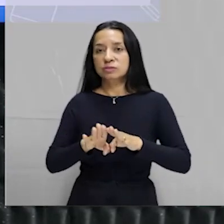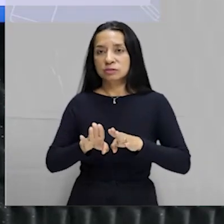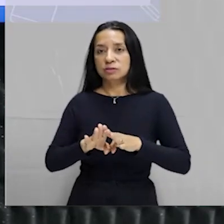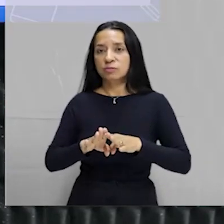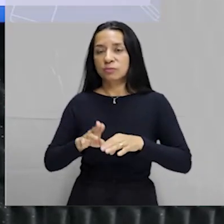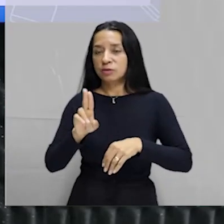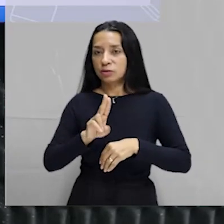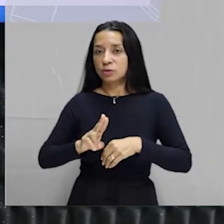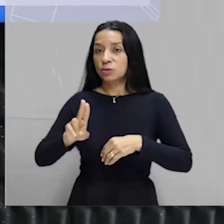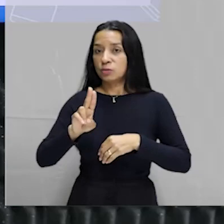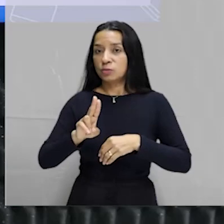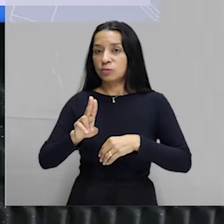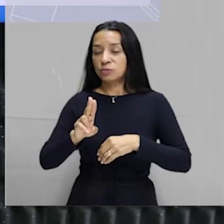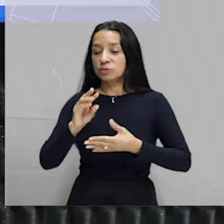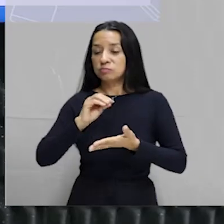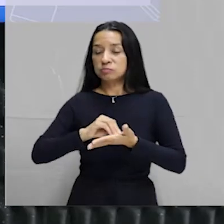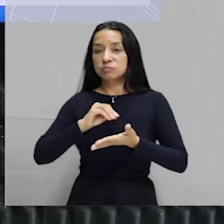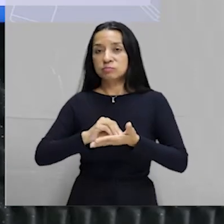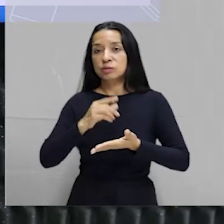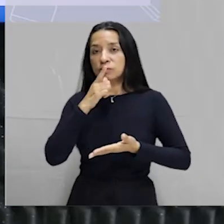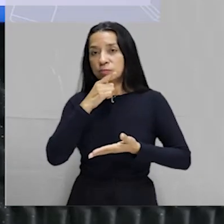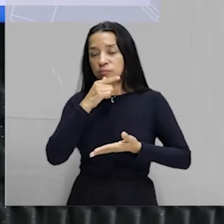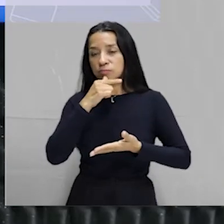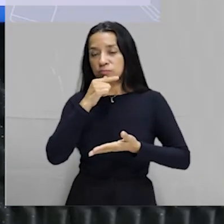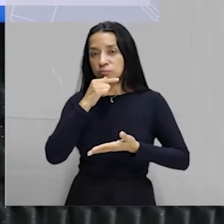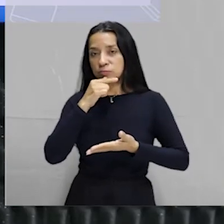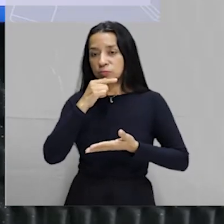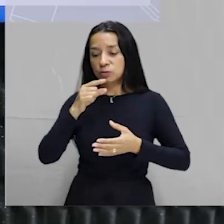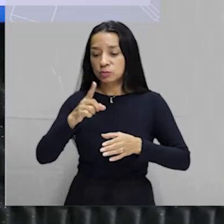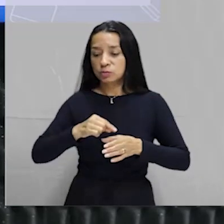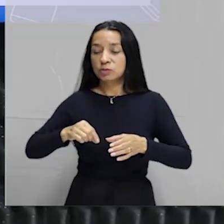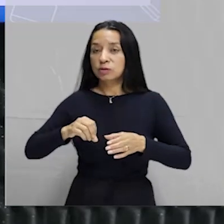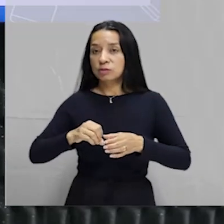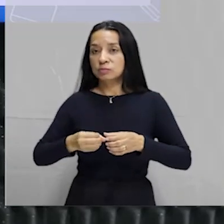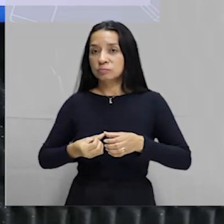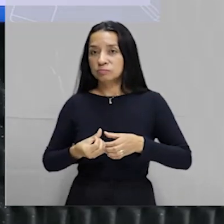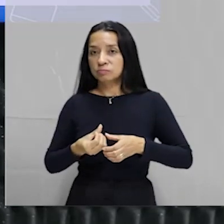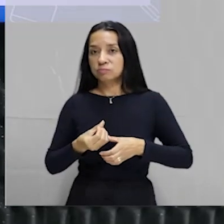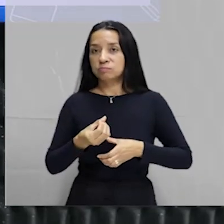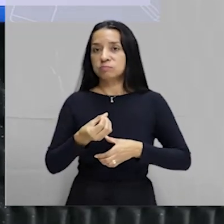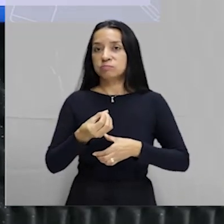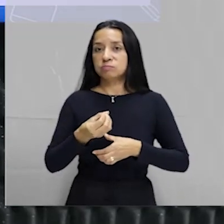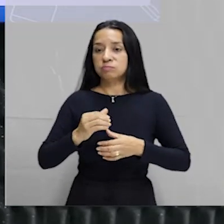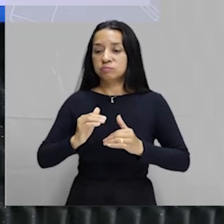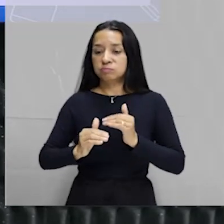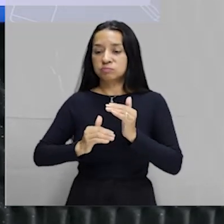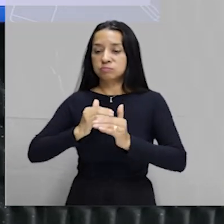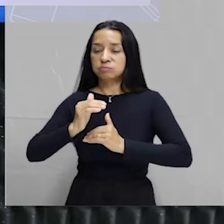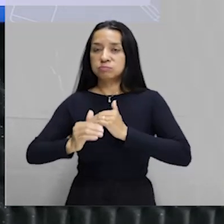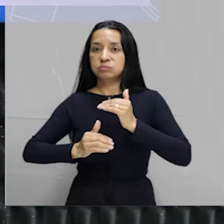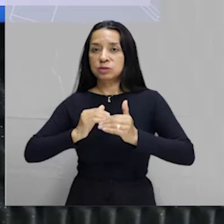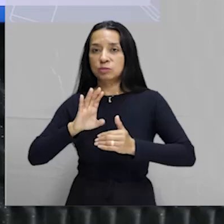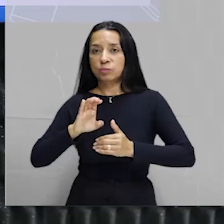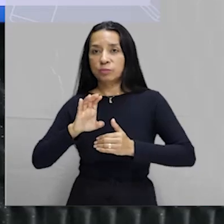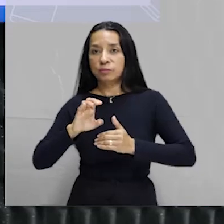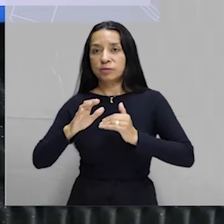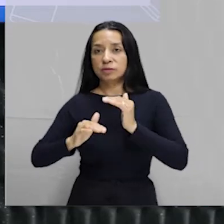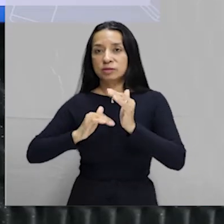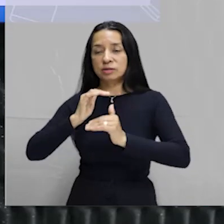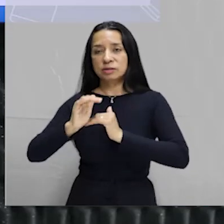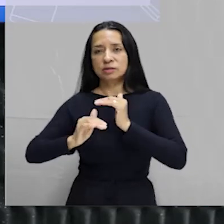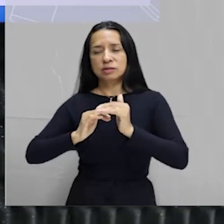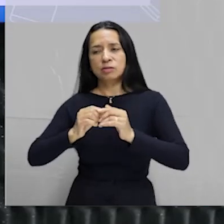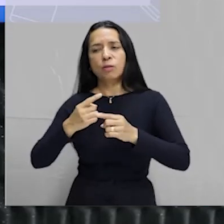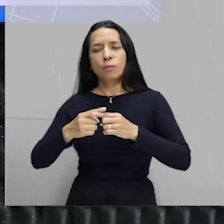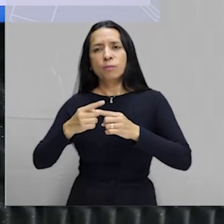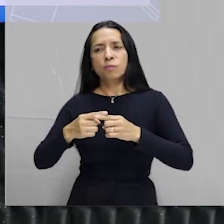a desidratação do indivíduo que está crescendo no corpo da mulher, tá, pessoal? Professor, e para que